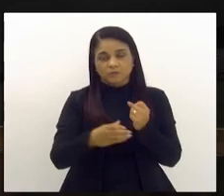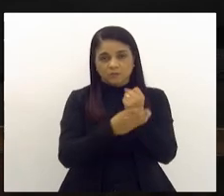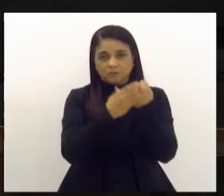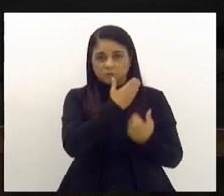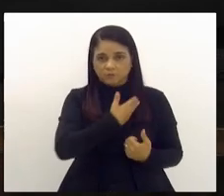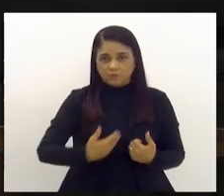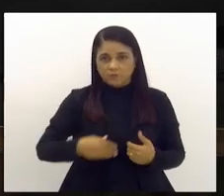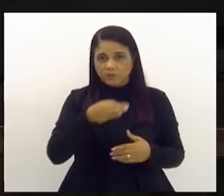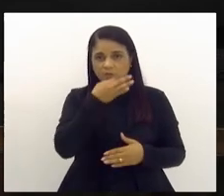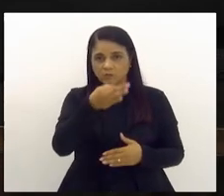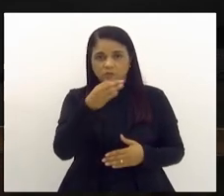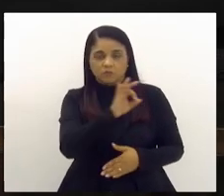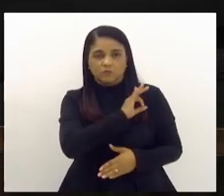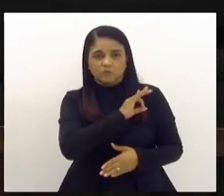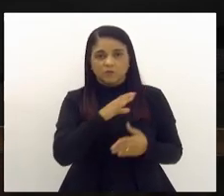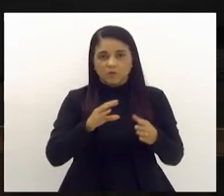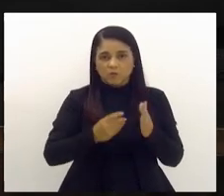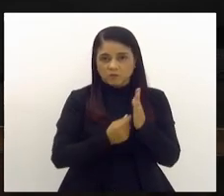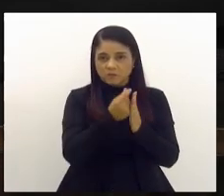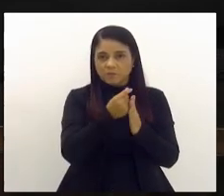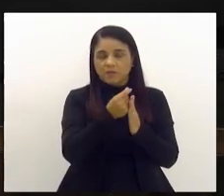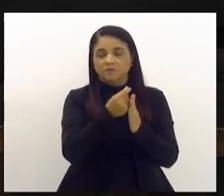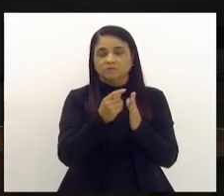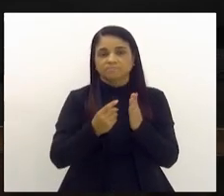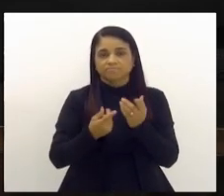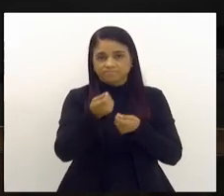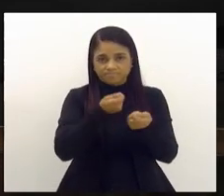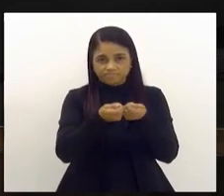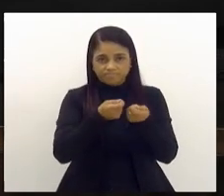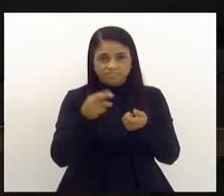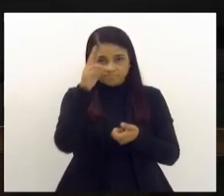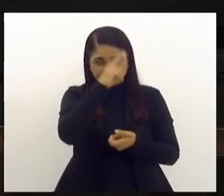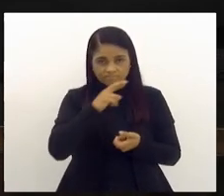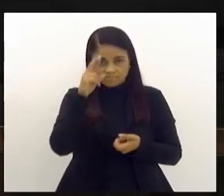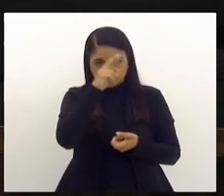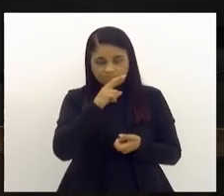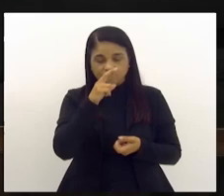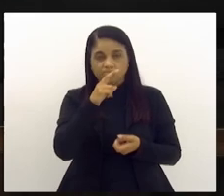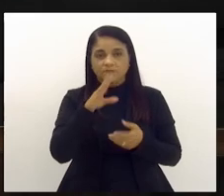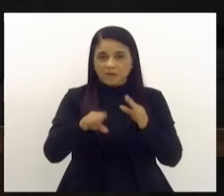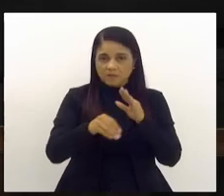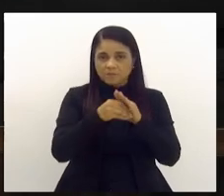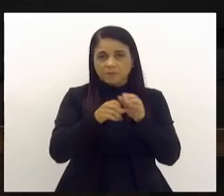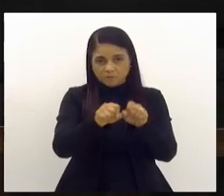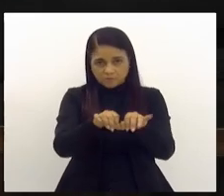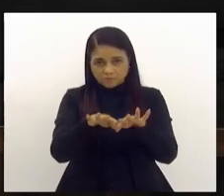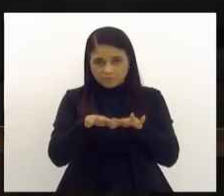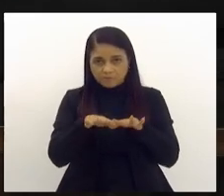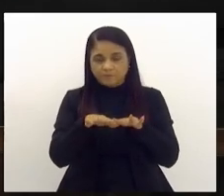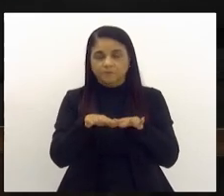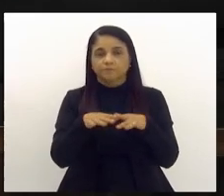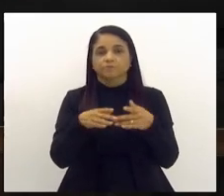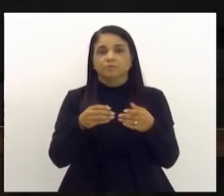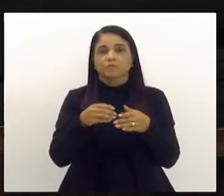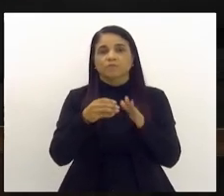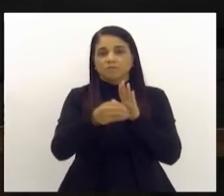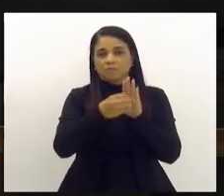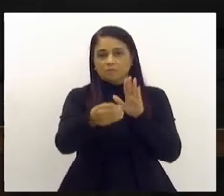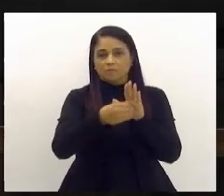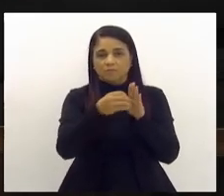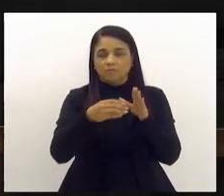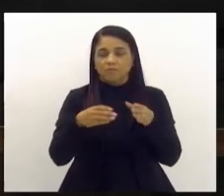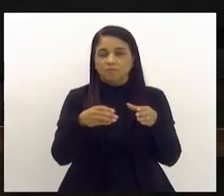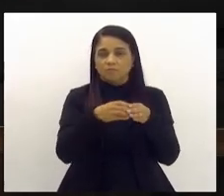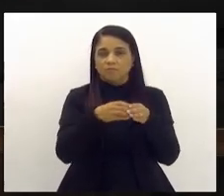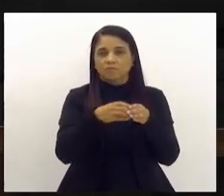Pública e Assuntos de Polícia, Orçamento, Finanças, Fiscalização Financeira e Controle, as emendas de plenário. Para emitir parecer pela